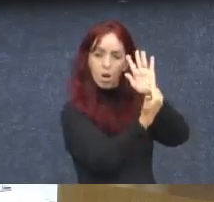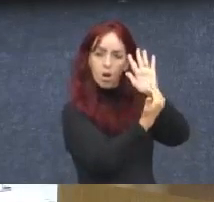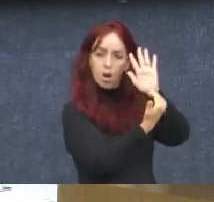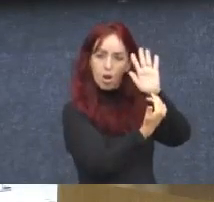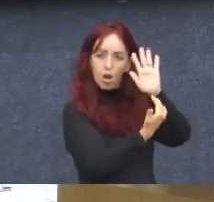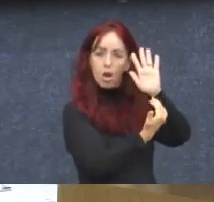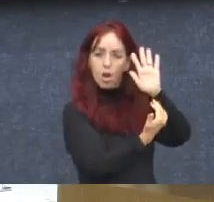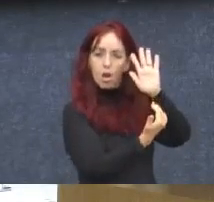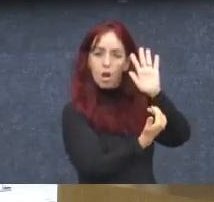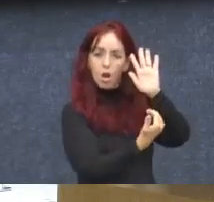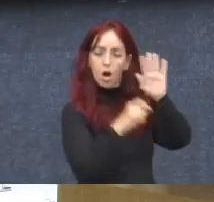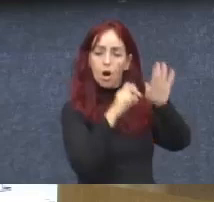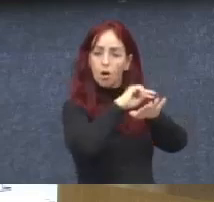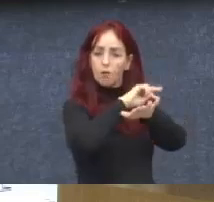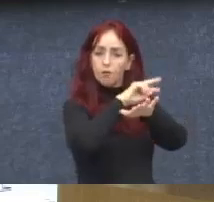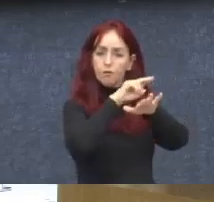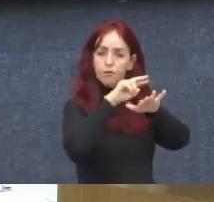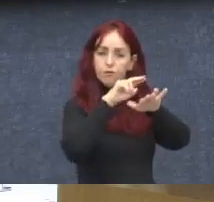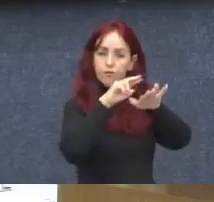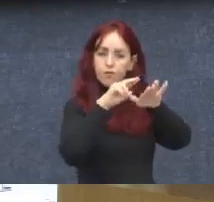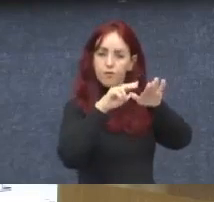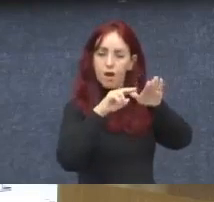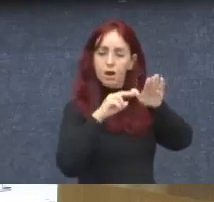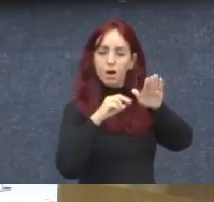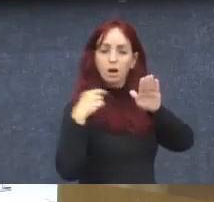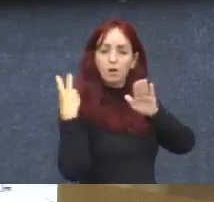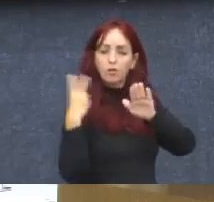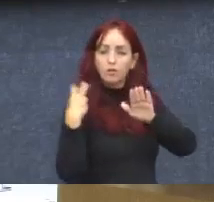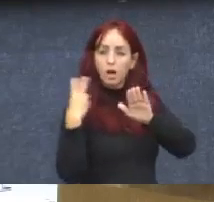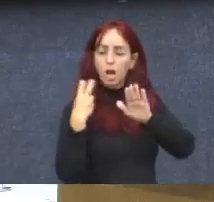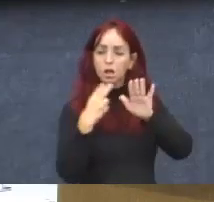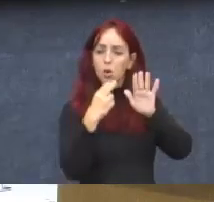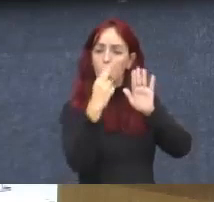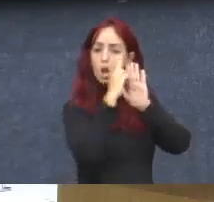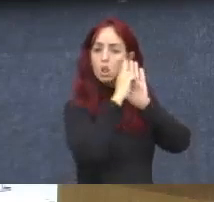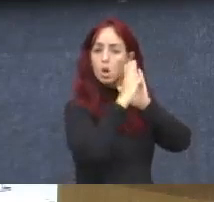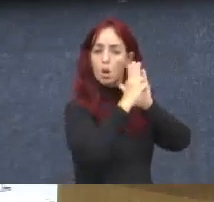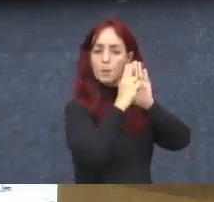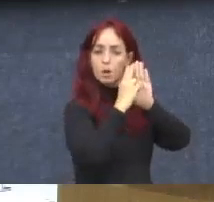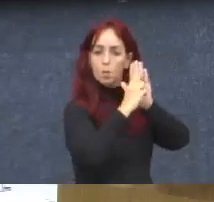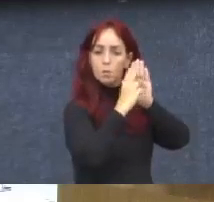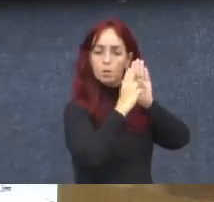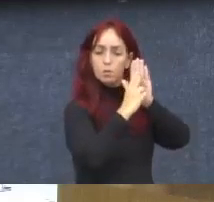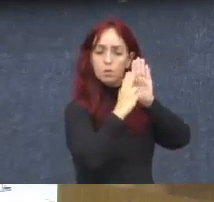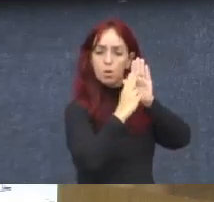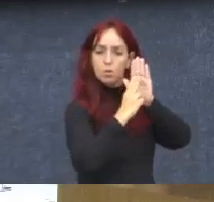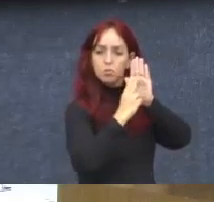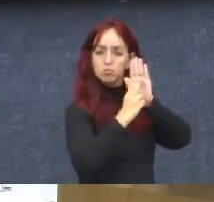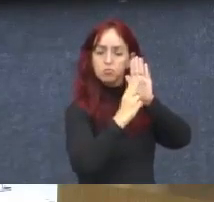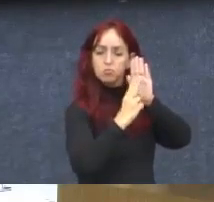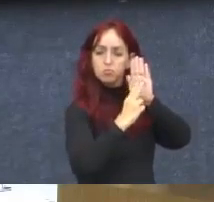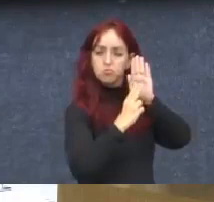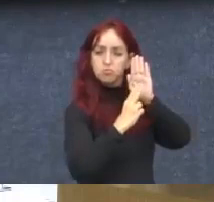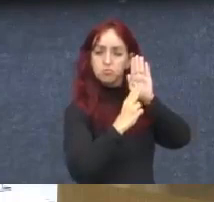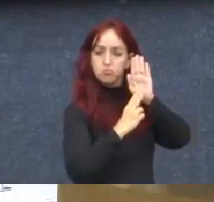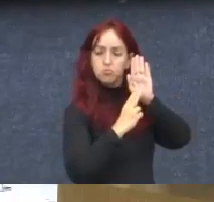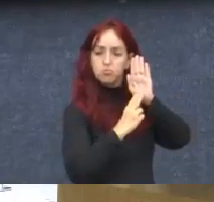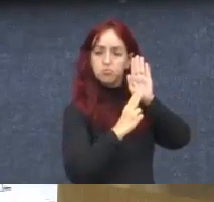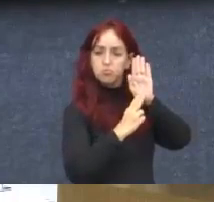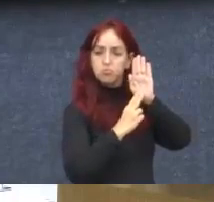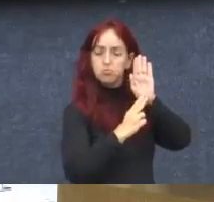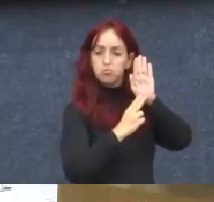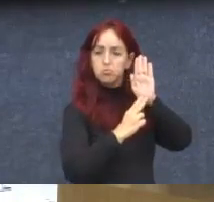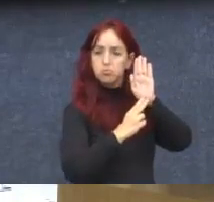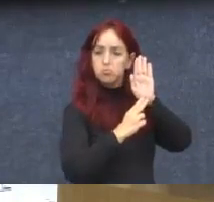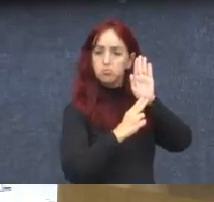Novo, Cleiton Xavier, Célio Frois, Fernando Altoé, Fernando Luiz, Flávia Borja, Gilson Guimarães,